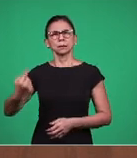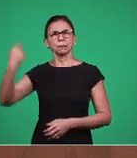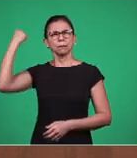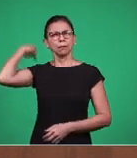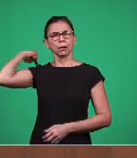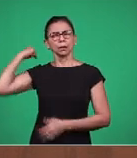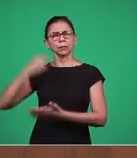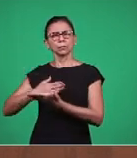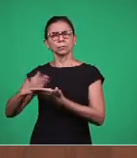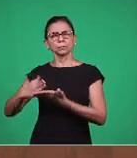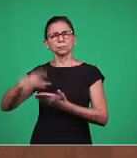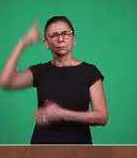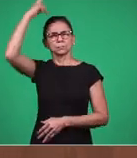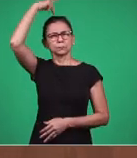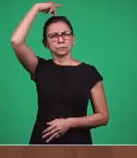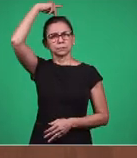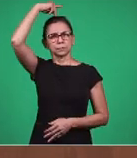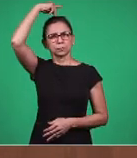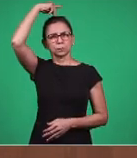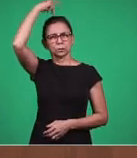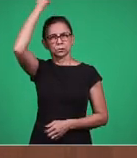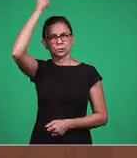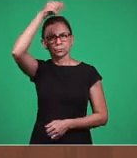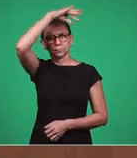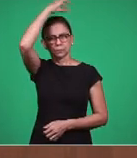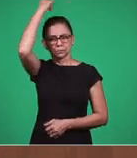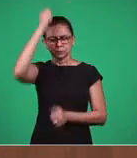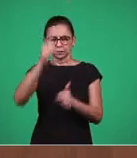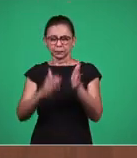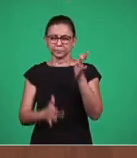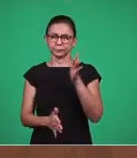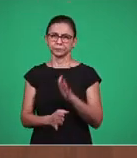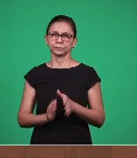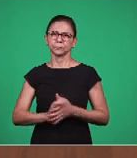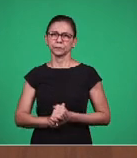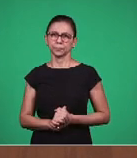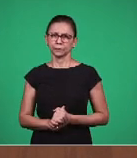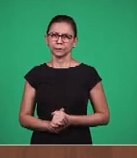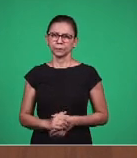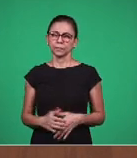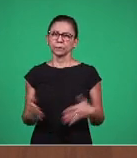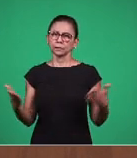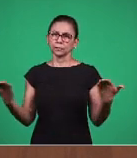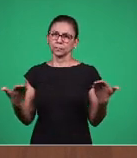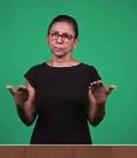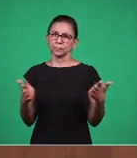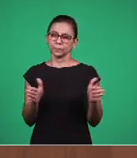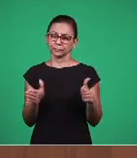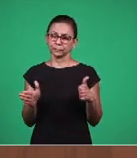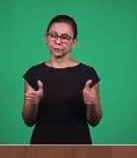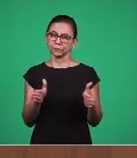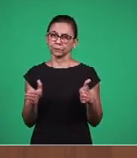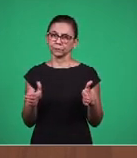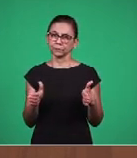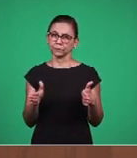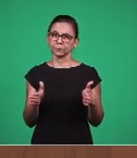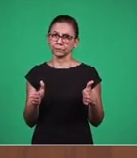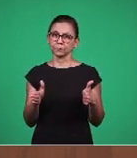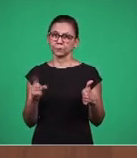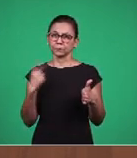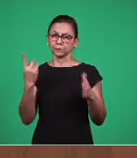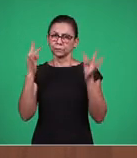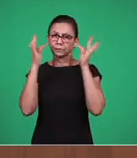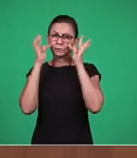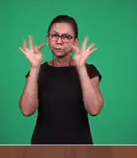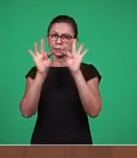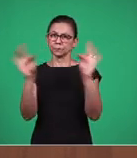agora. Outro derramamento do Espírito nós estamos vendo já de algum tempo para cá. E nós somos testemunhas